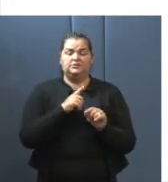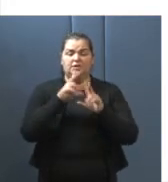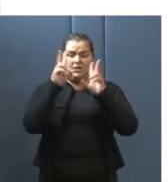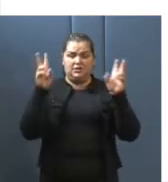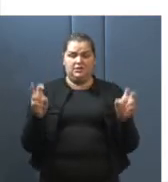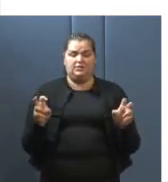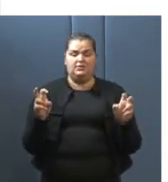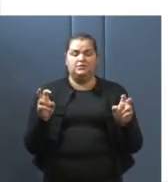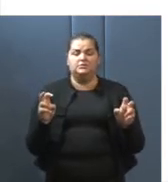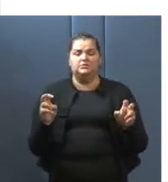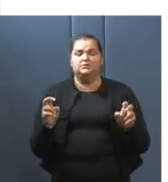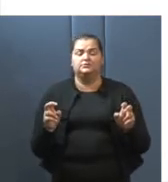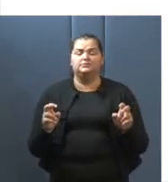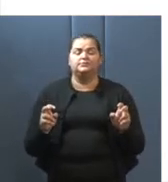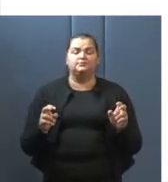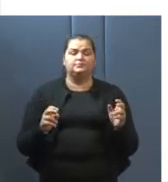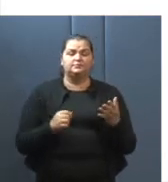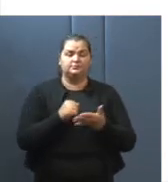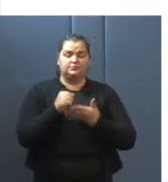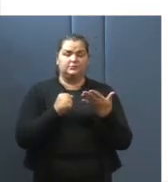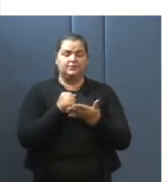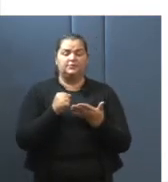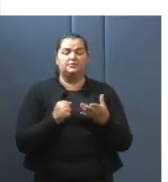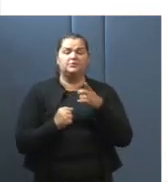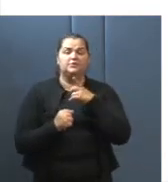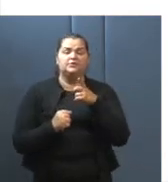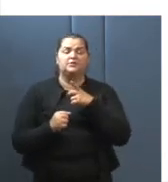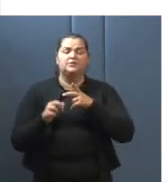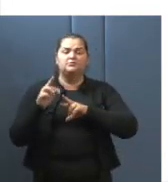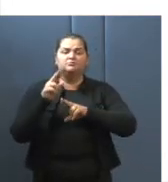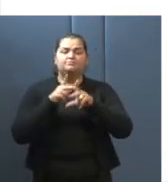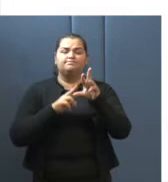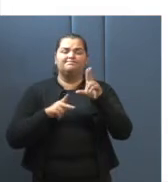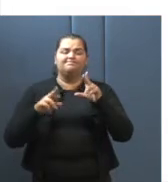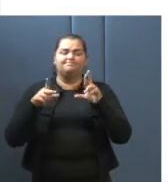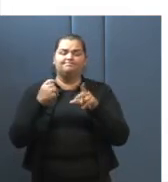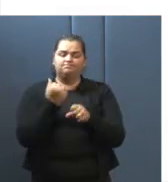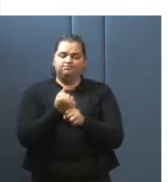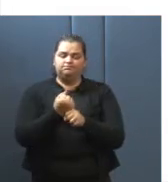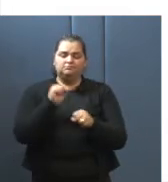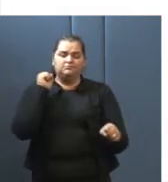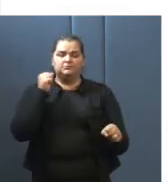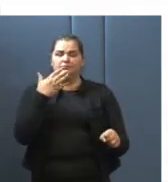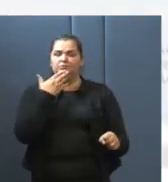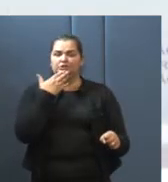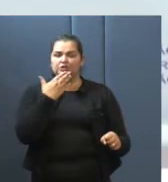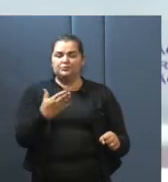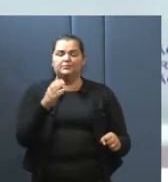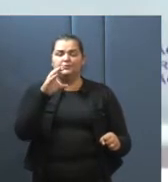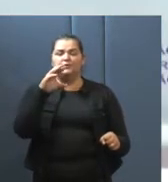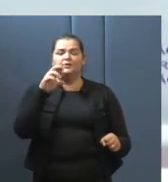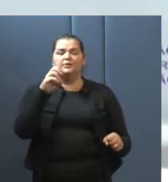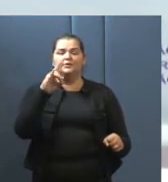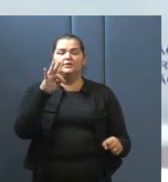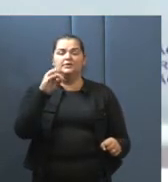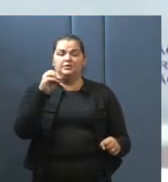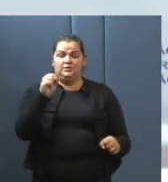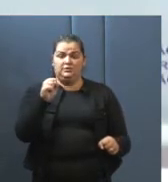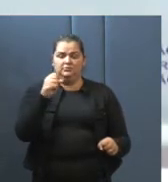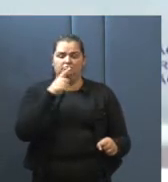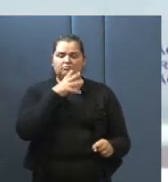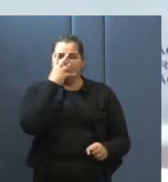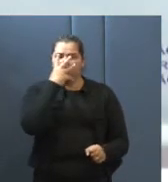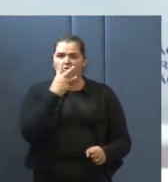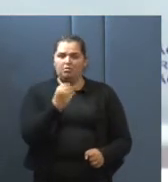mas basicamente, nós temos uma diversidade muito grande de tipos de crédito que podem ganhar afeição